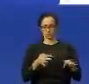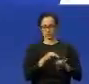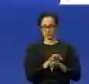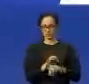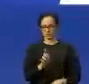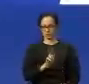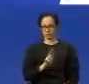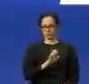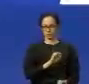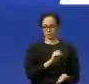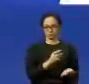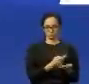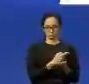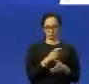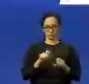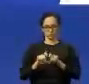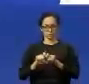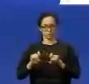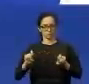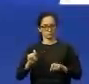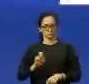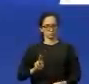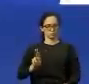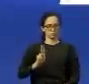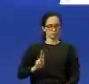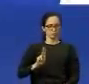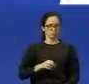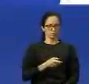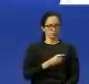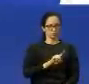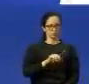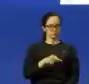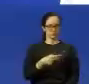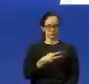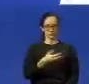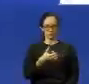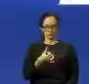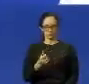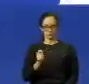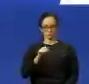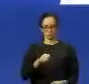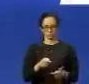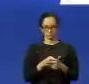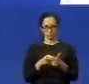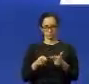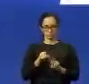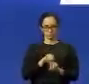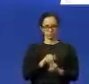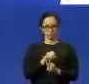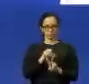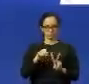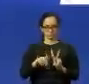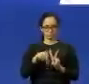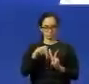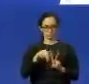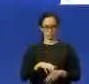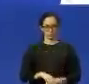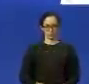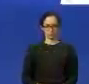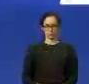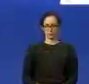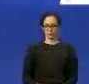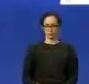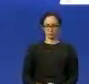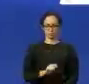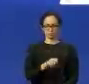o erro pode ser expresso por essa fórmula aí, ó, né? 1,26 sigma dividido por raiz de N, né? Em que o sigma é